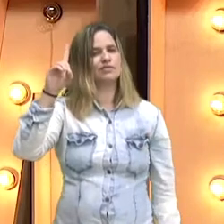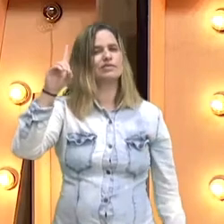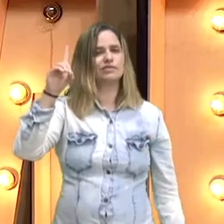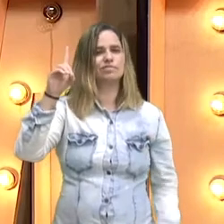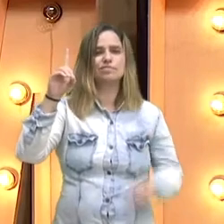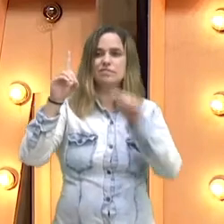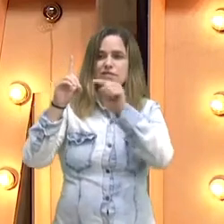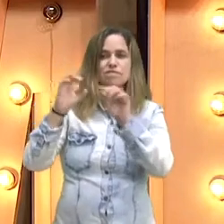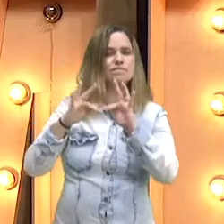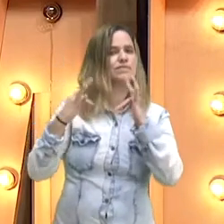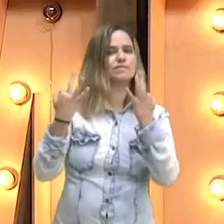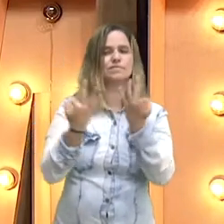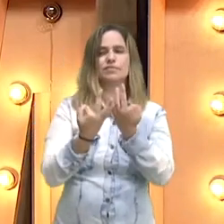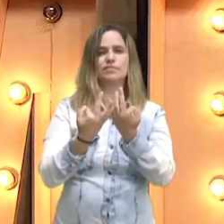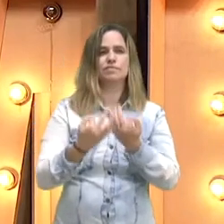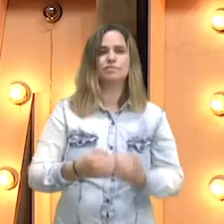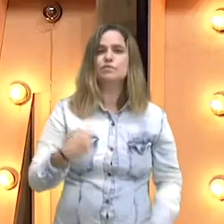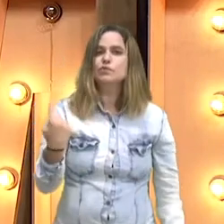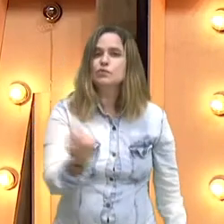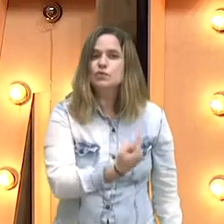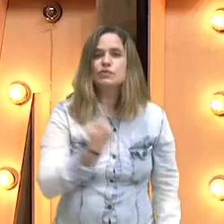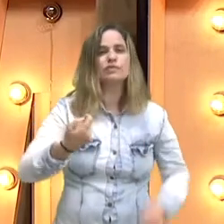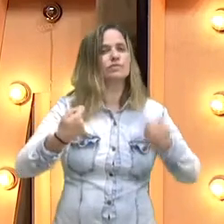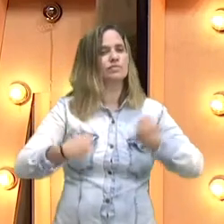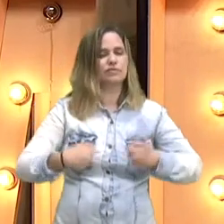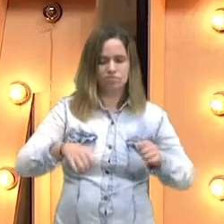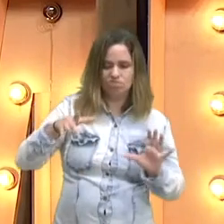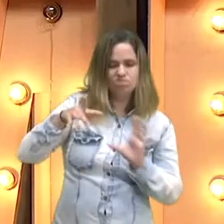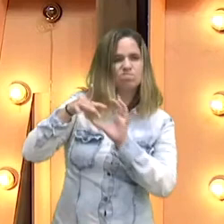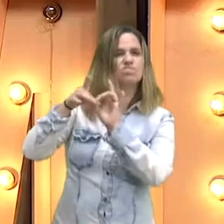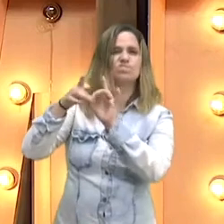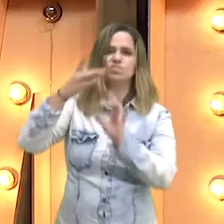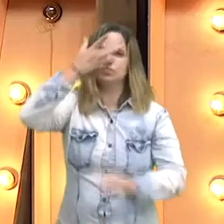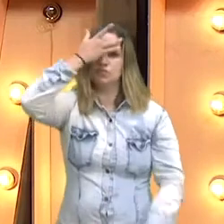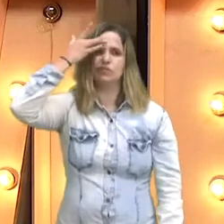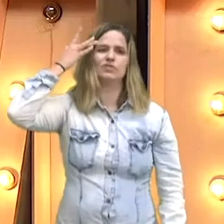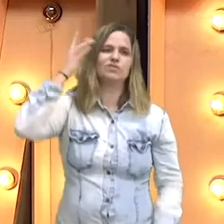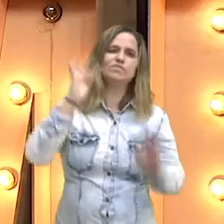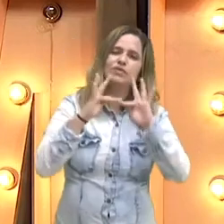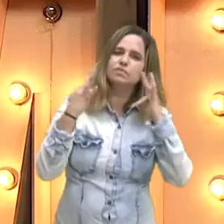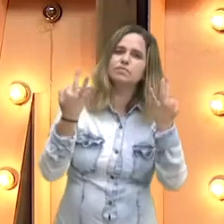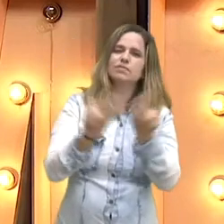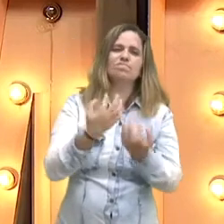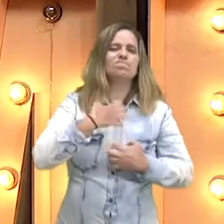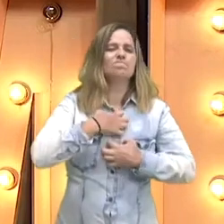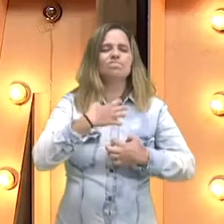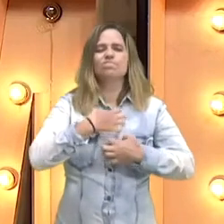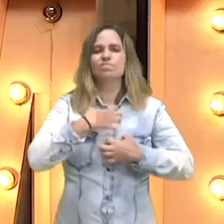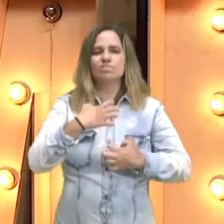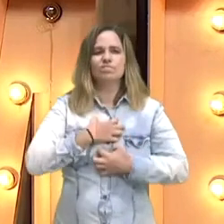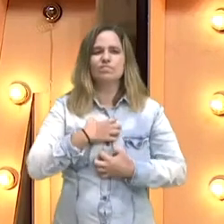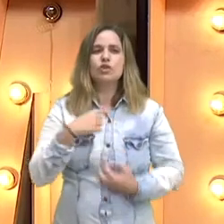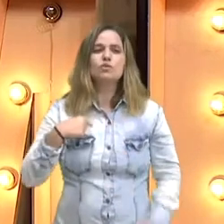que lutar juntos para que as pessoas da nossa família se sintam realizadas por fazer parte da